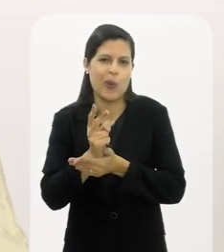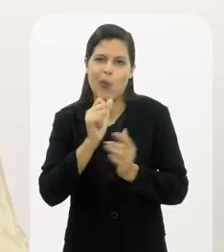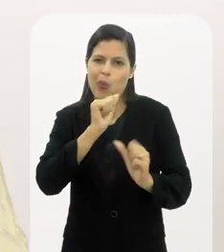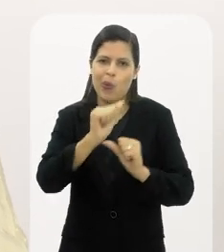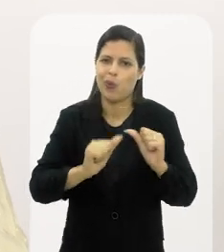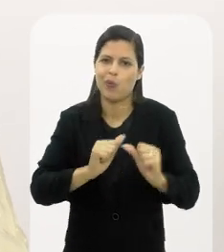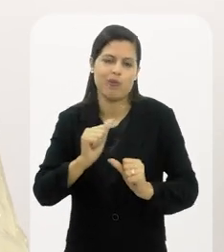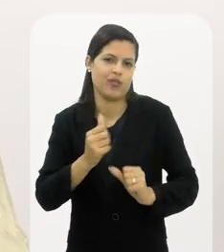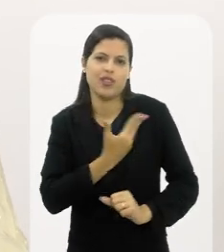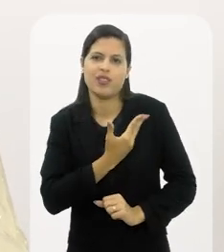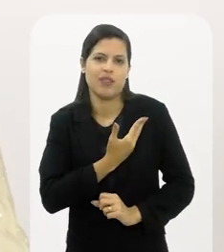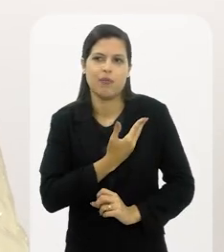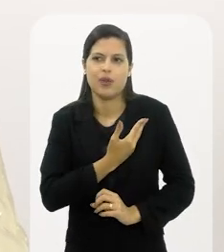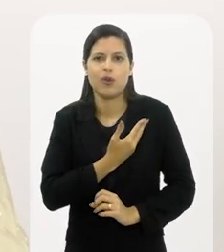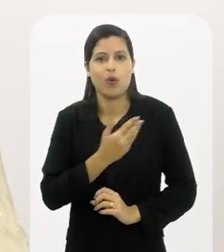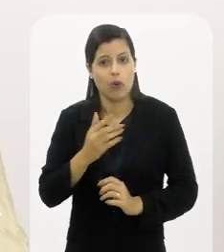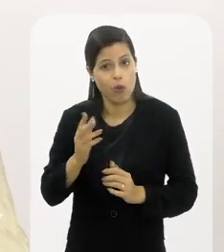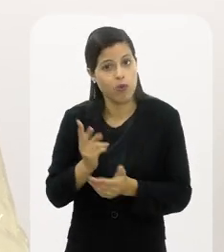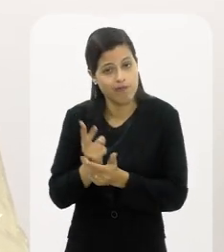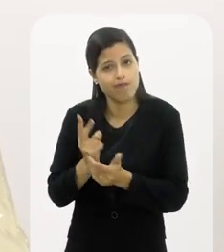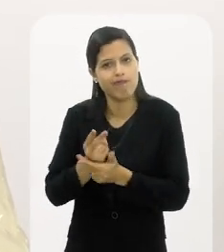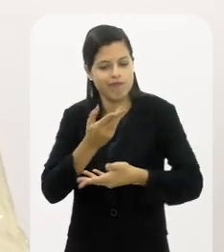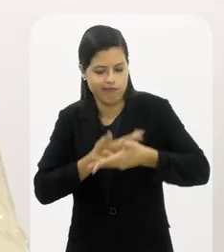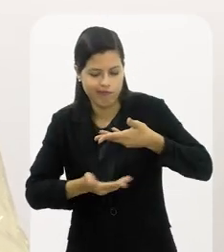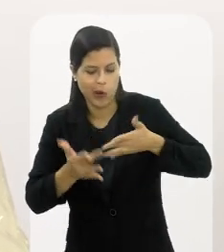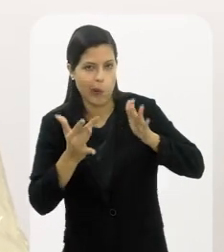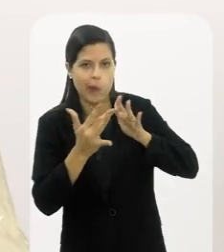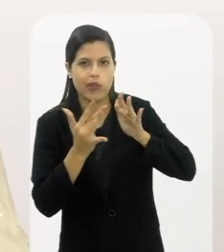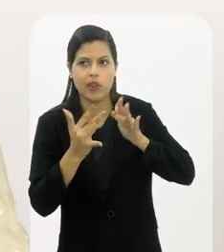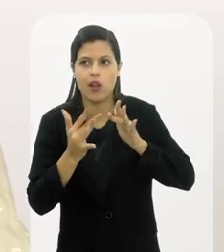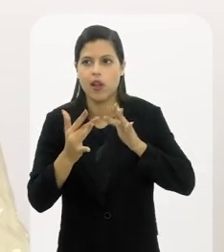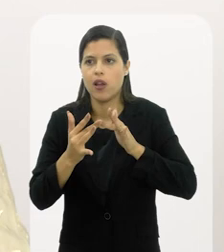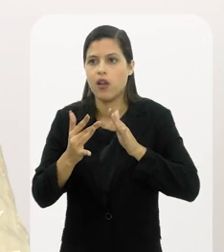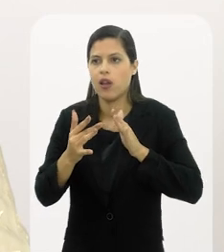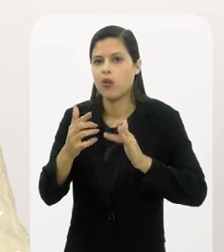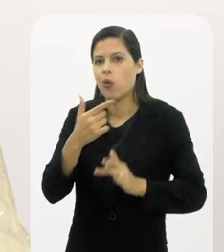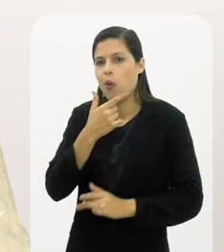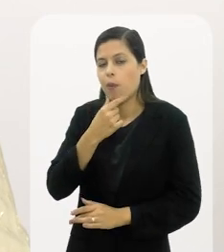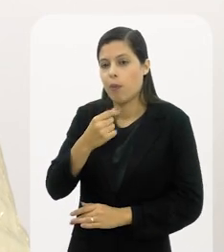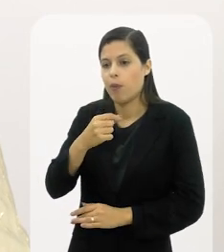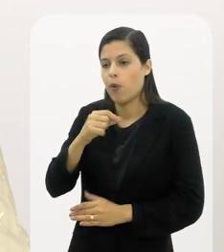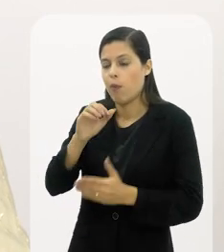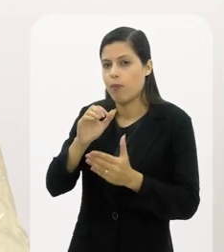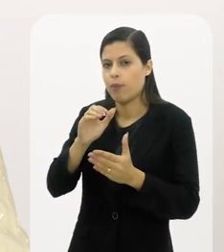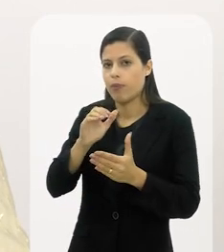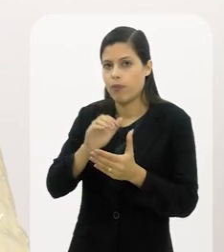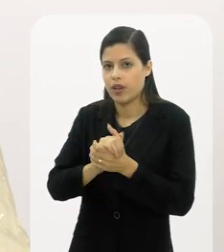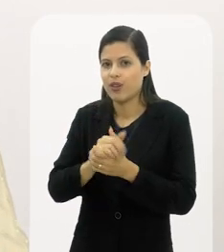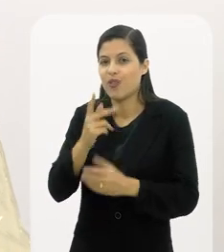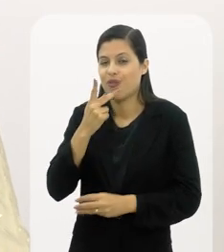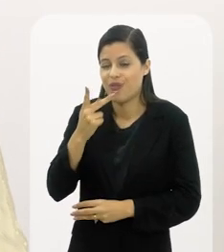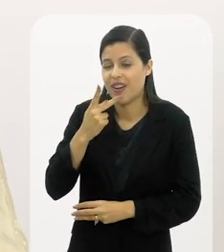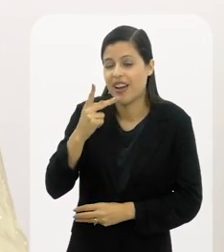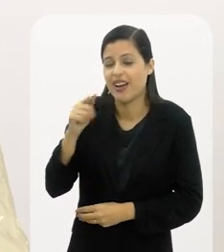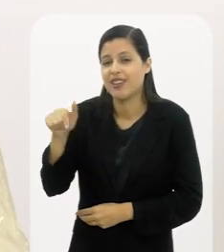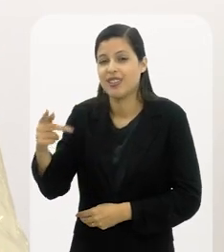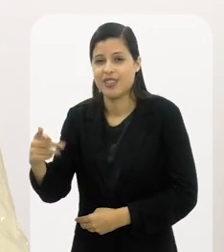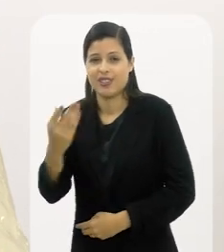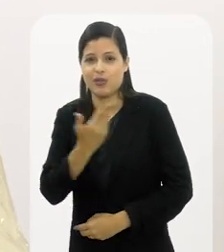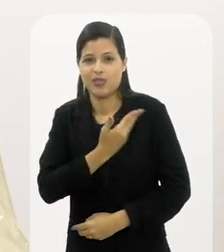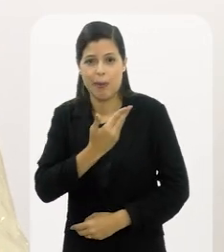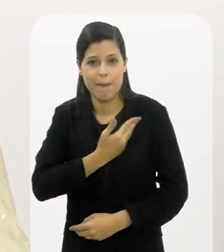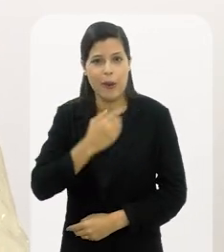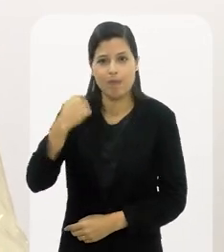Eu não troquei amigo nenhum. Eu mantenho todos os meus amigos. O meu marido, o Baladeva, costuma brincar, dizendo que eu só tenho amigo